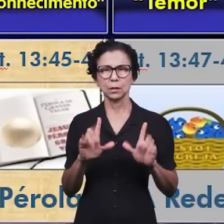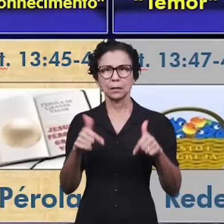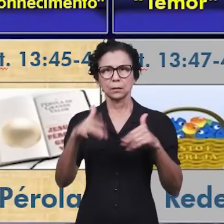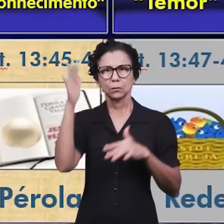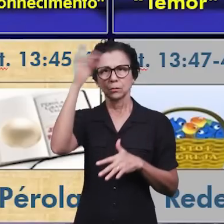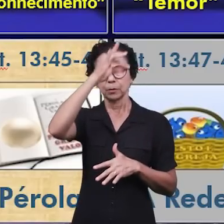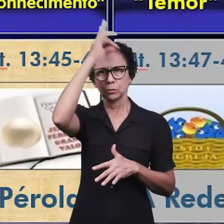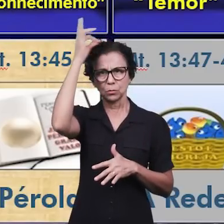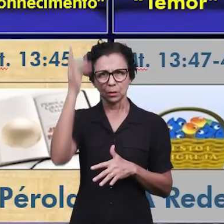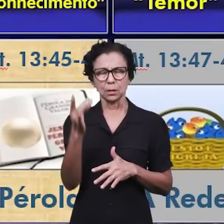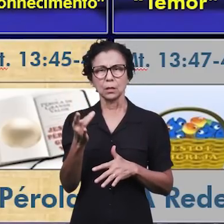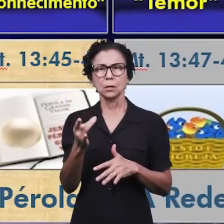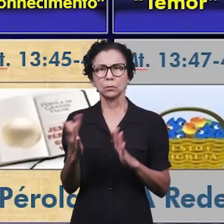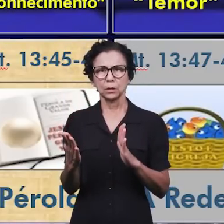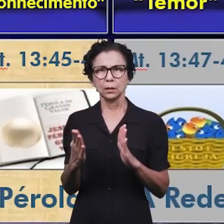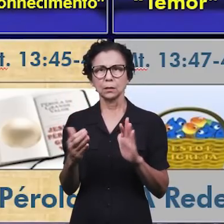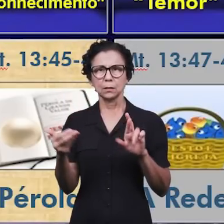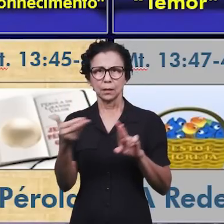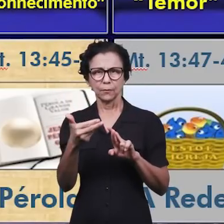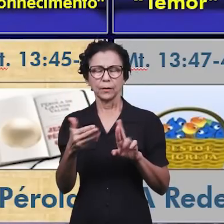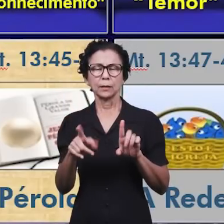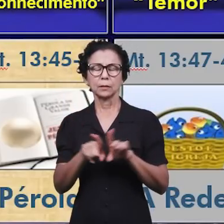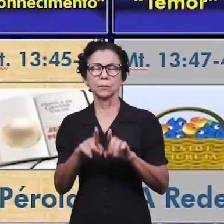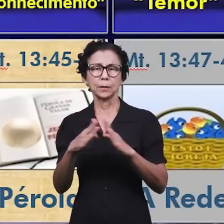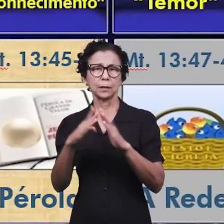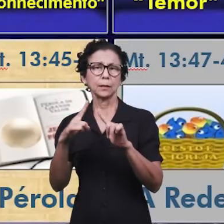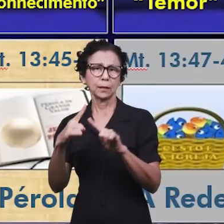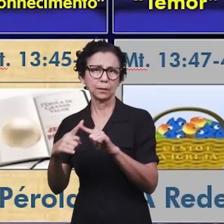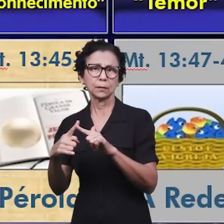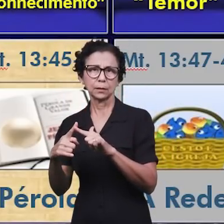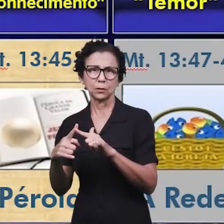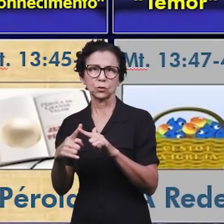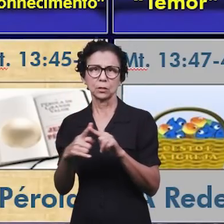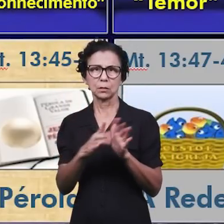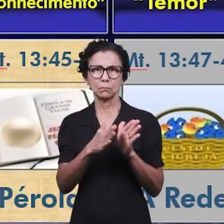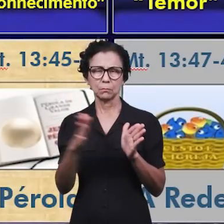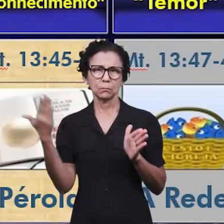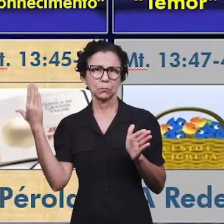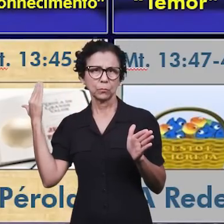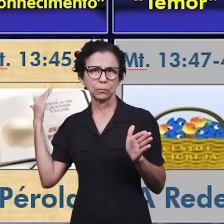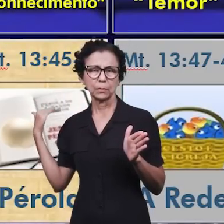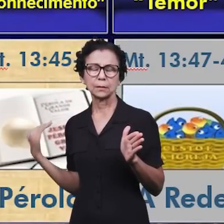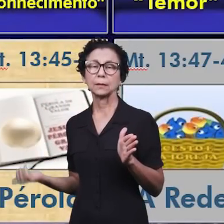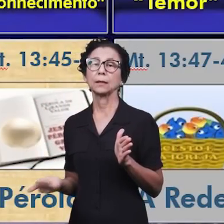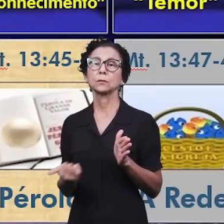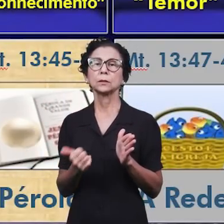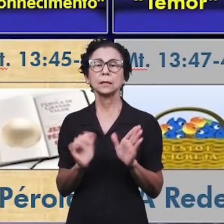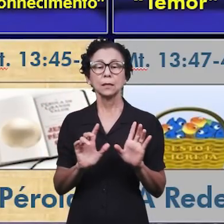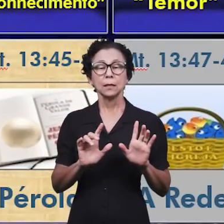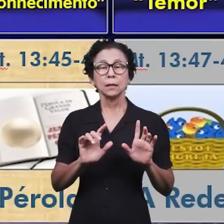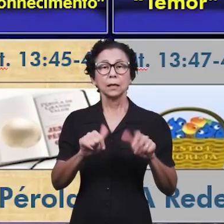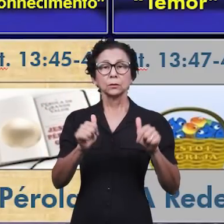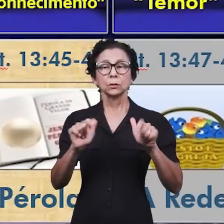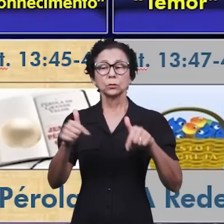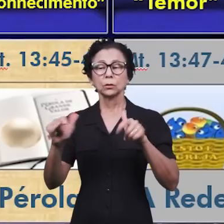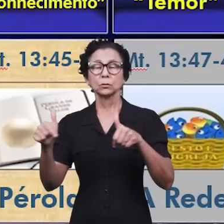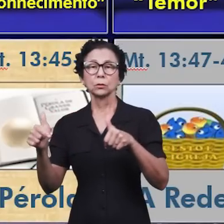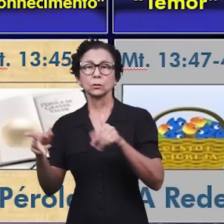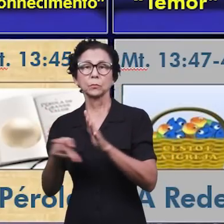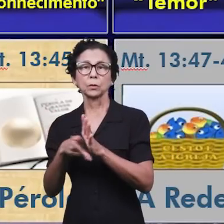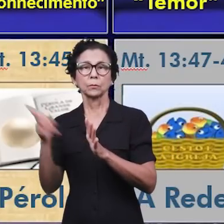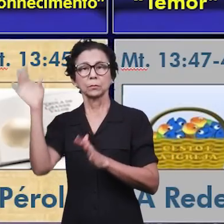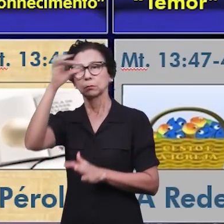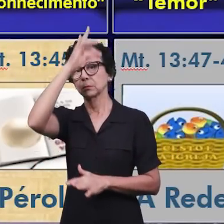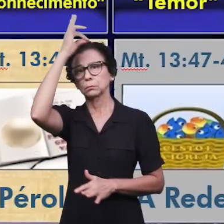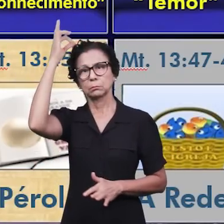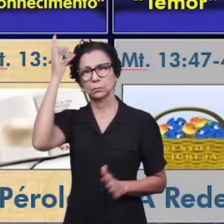livro do Apocalipse, e que também compõem a associação entre essas 7 cartas e as operações